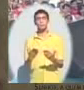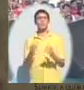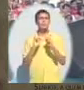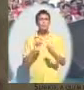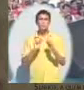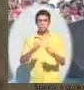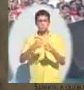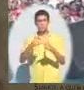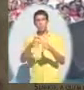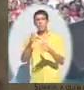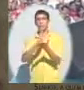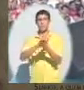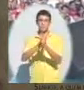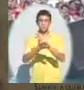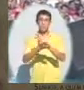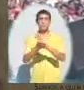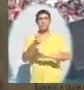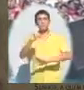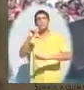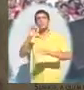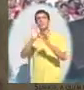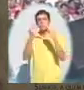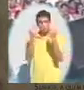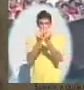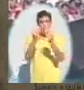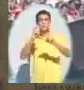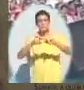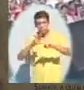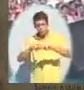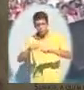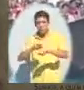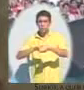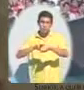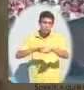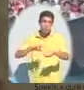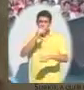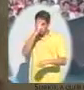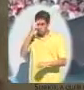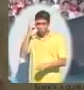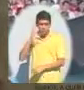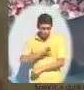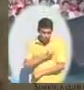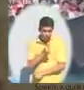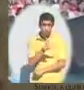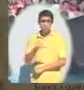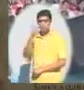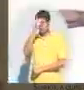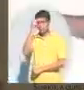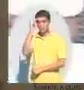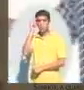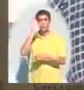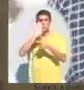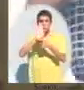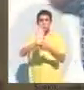E é isso que acontece com nossas lepras. Porque assim como na época de Jesus a lepra era uma vergonha, hoje